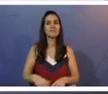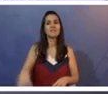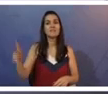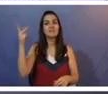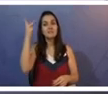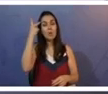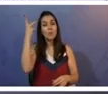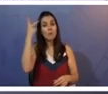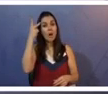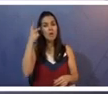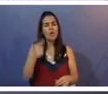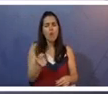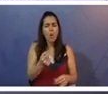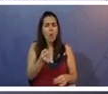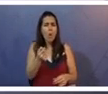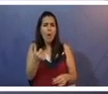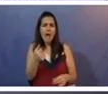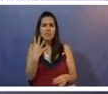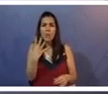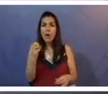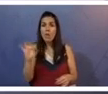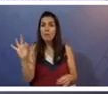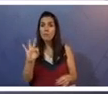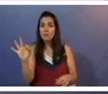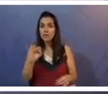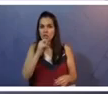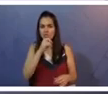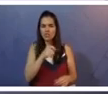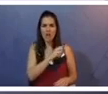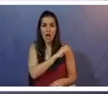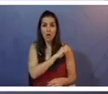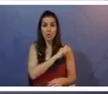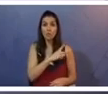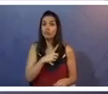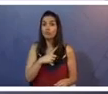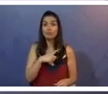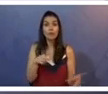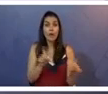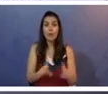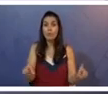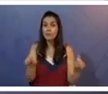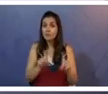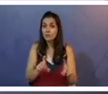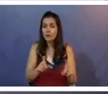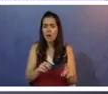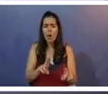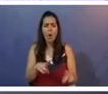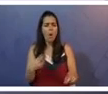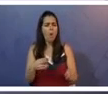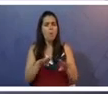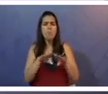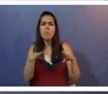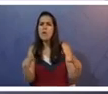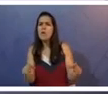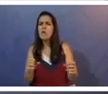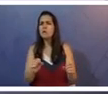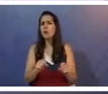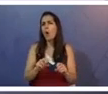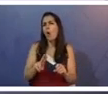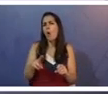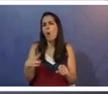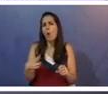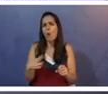Quase 40% dos alunos de escolas públicas não têm computador, seja de mesa ou portátil, ou